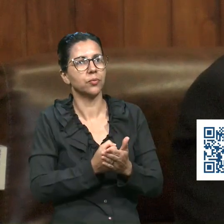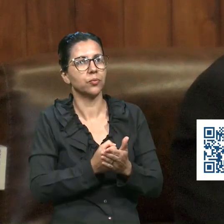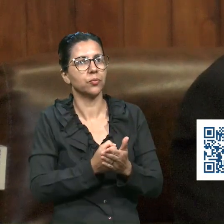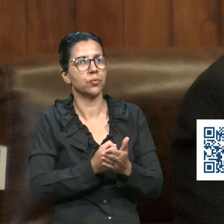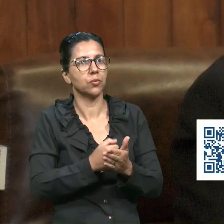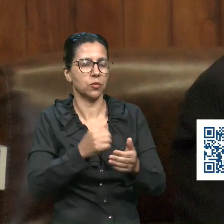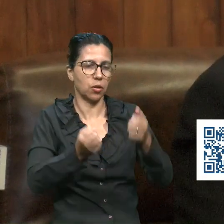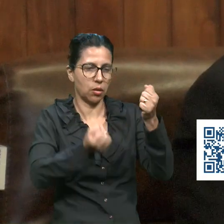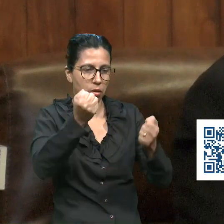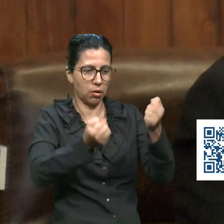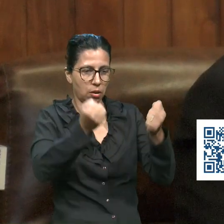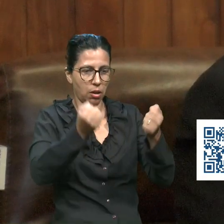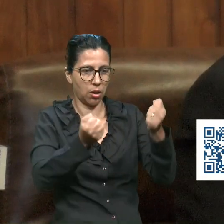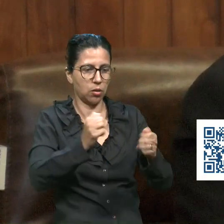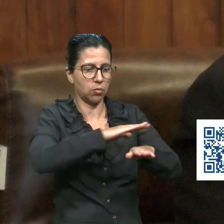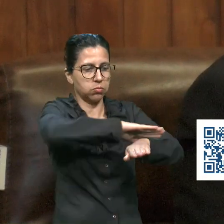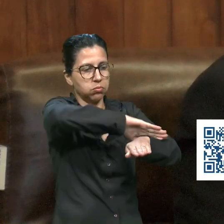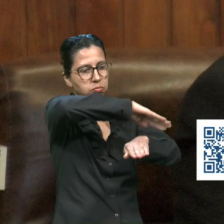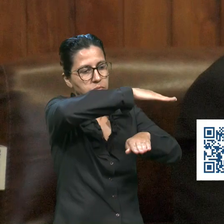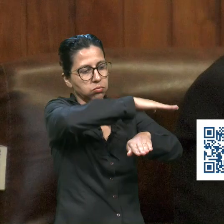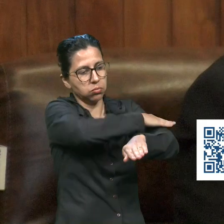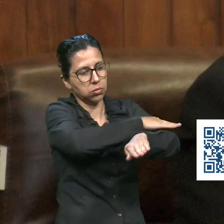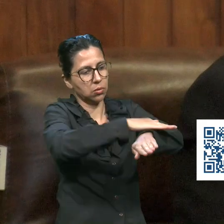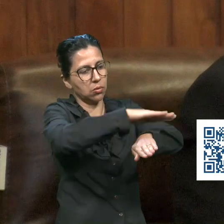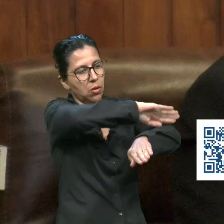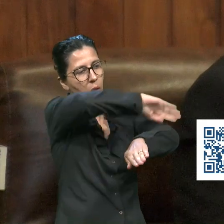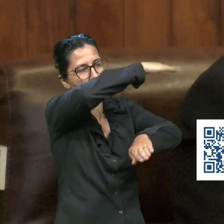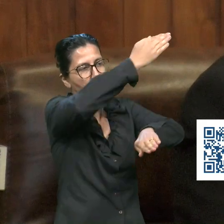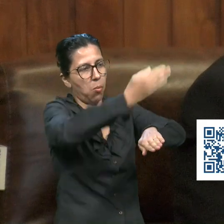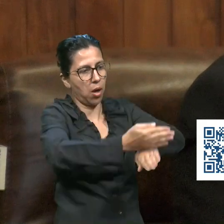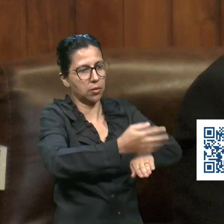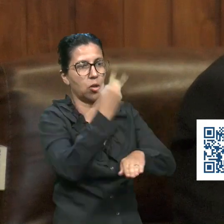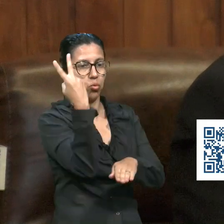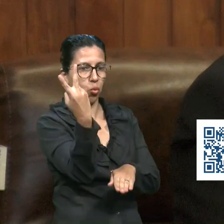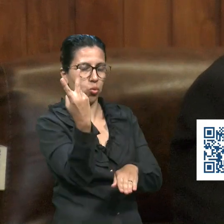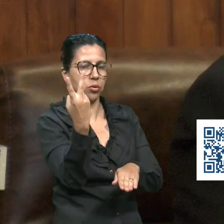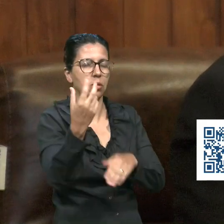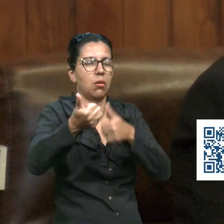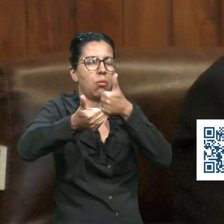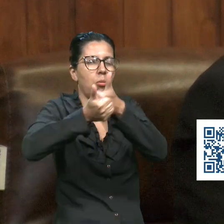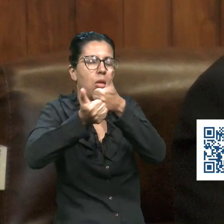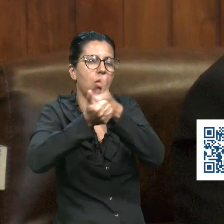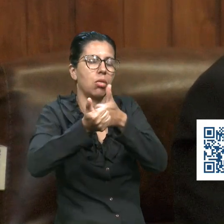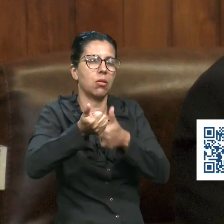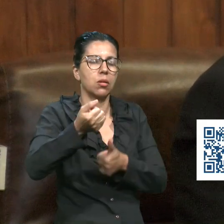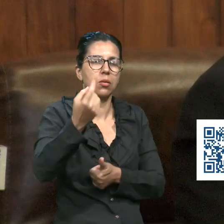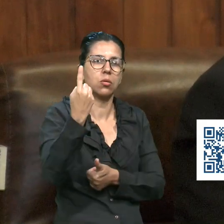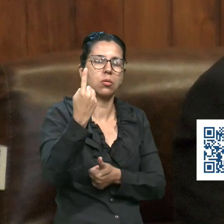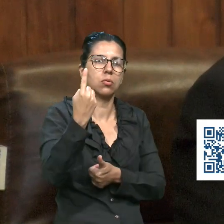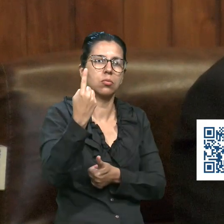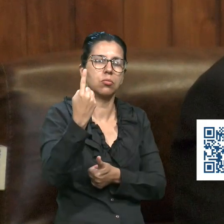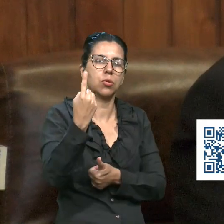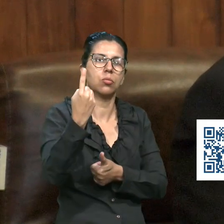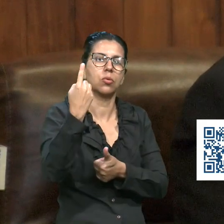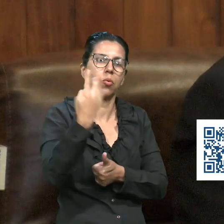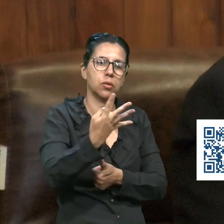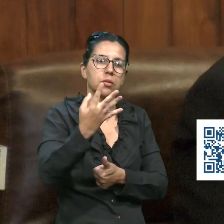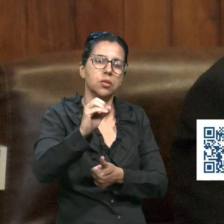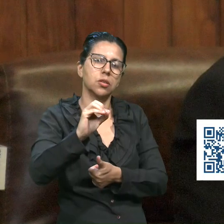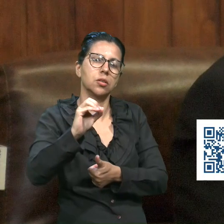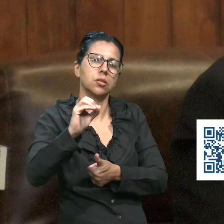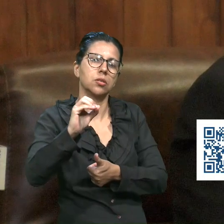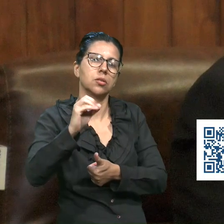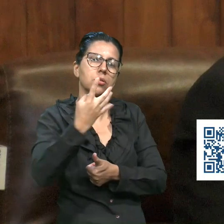2 redutores de velocidade do tipo lombada na rua João Soares Rosa, um próximo ao número 270 e o próximo ao número